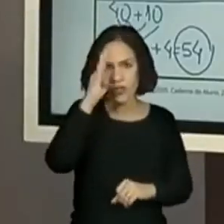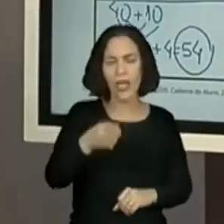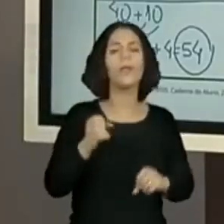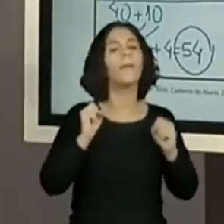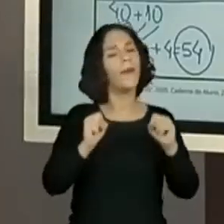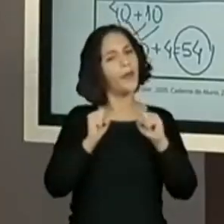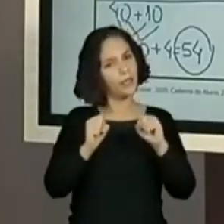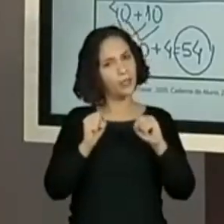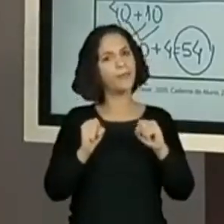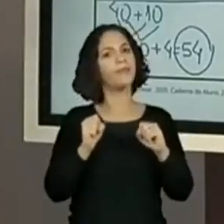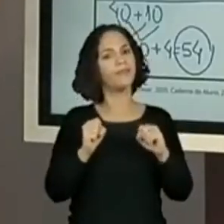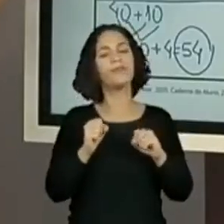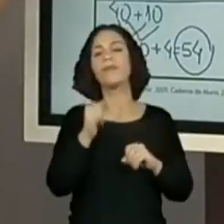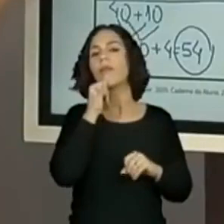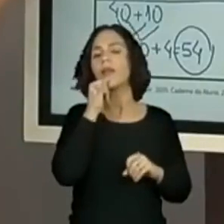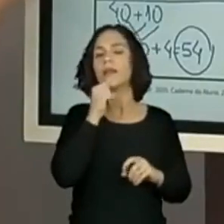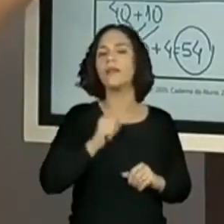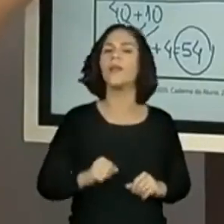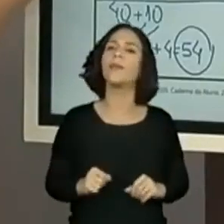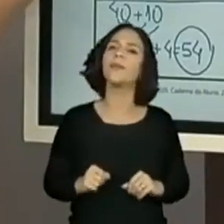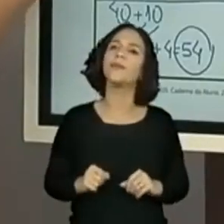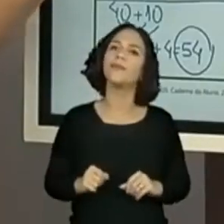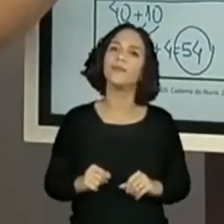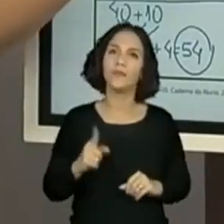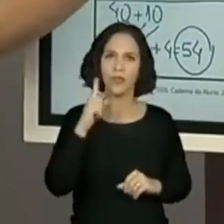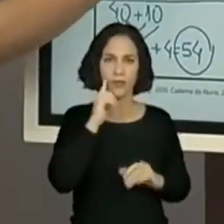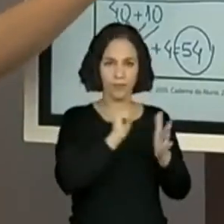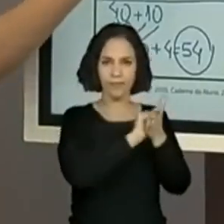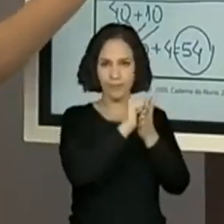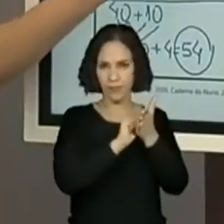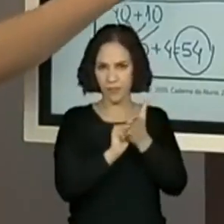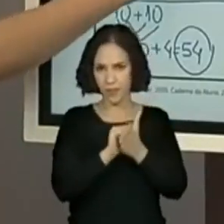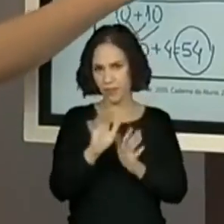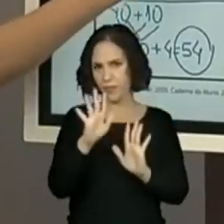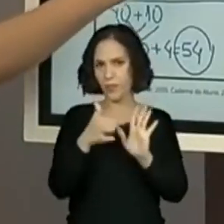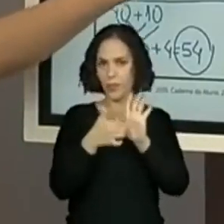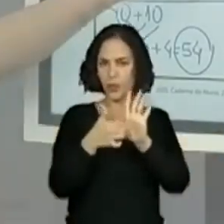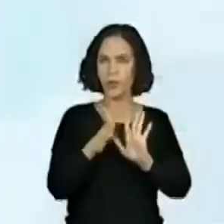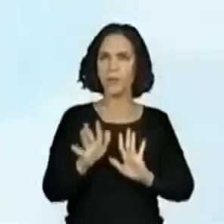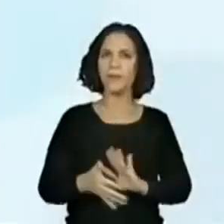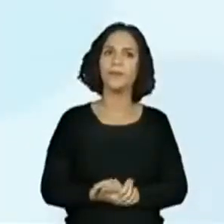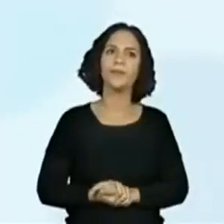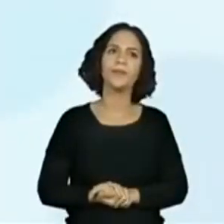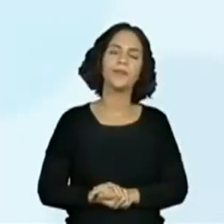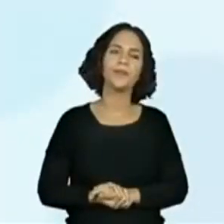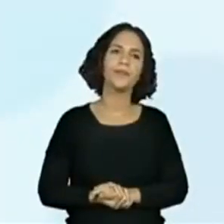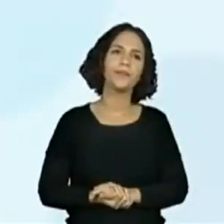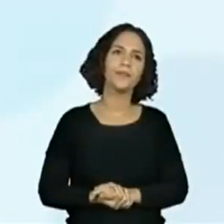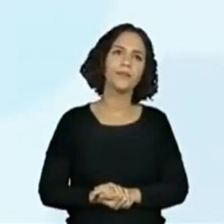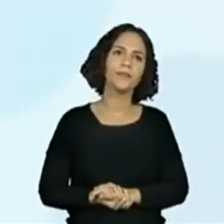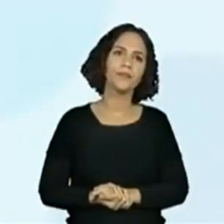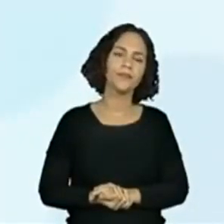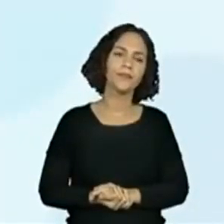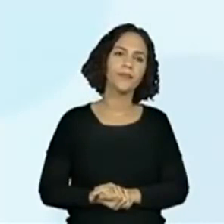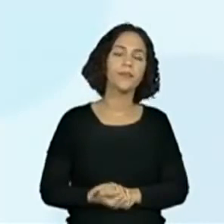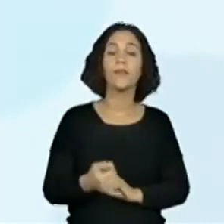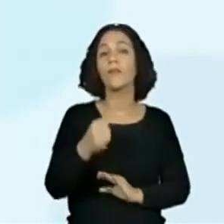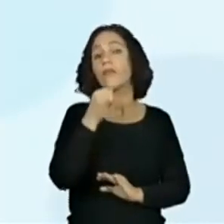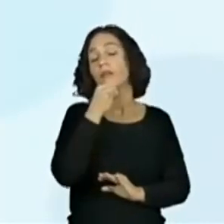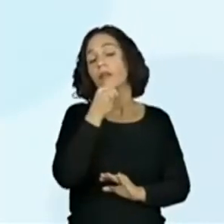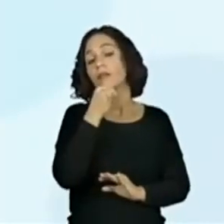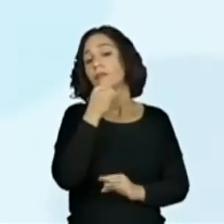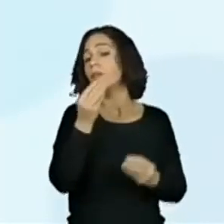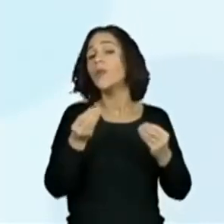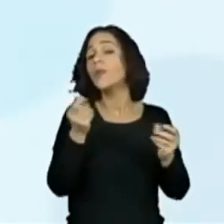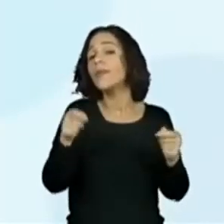poderia fazer diferente. Eu poderia vir aqui, só deixa eu apagar um pouquinho esses traços aqui de dentro, para a gente pensar aqui, ó. Eu poderia contar de